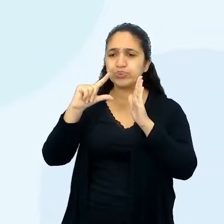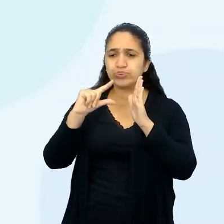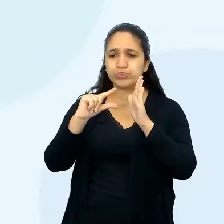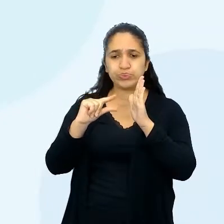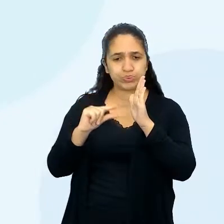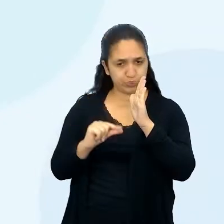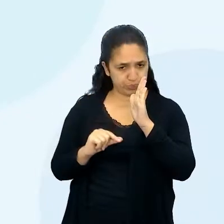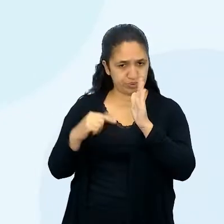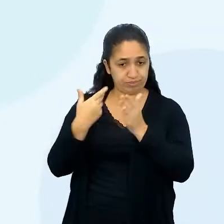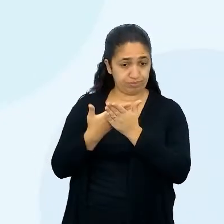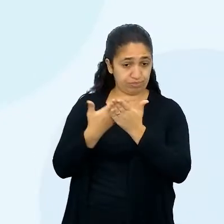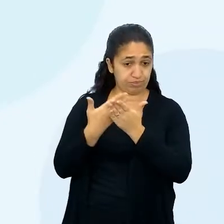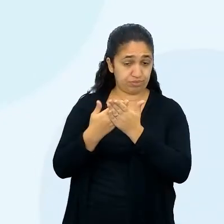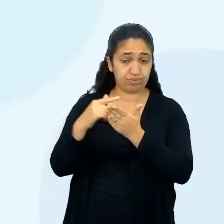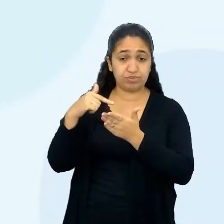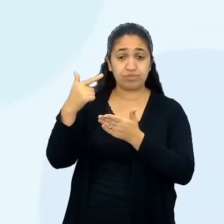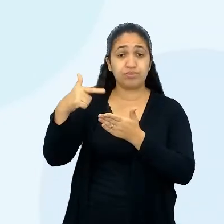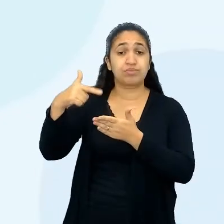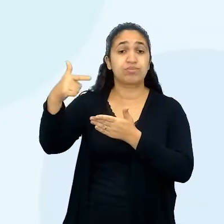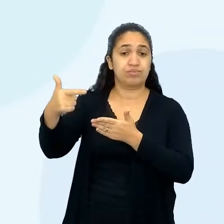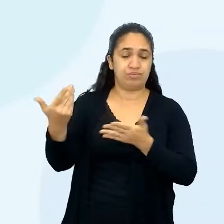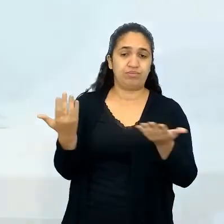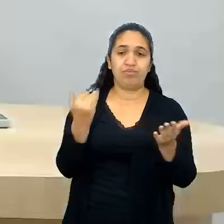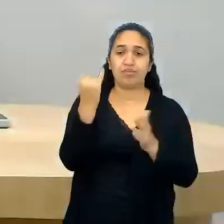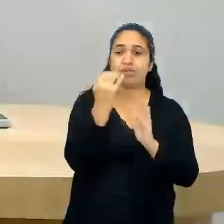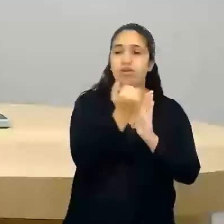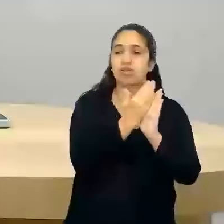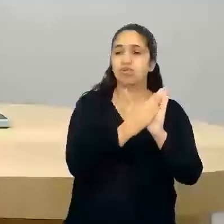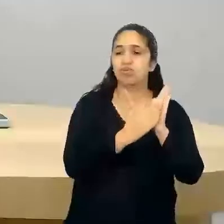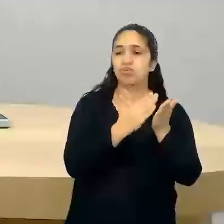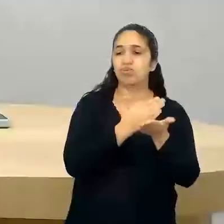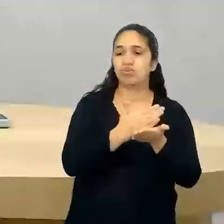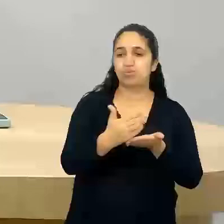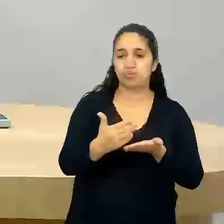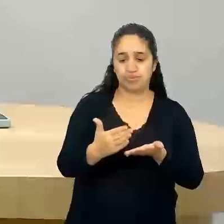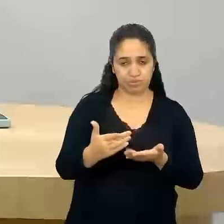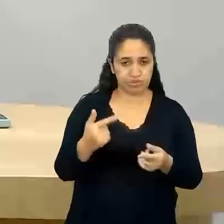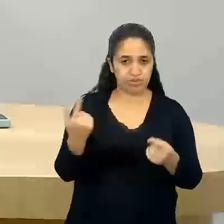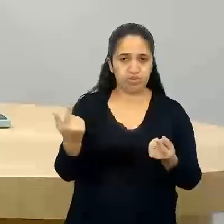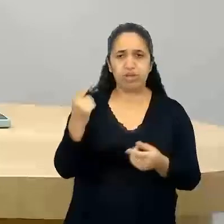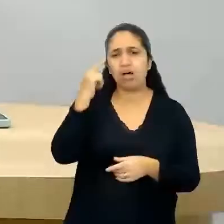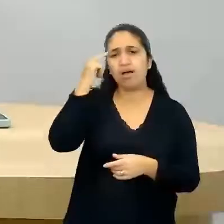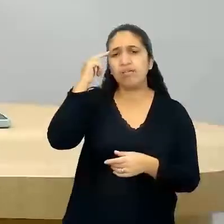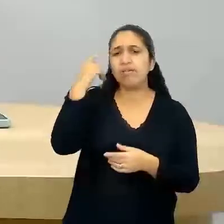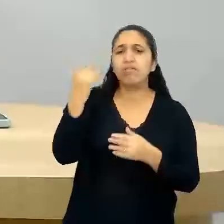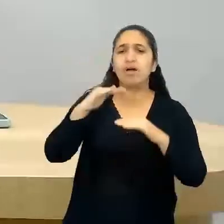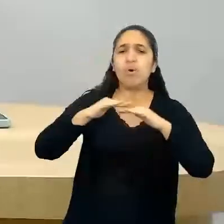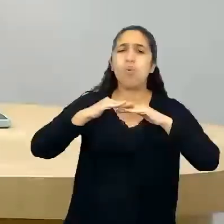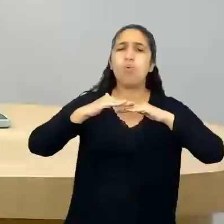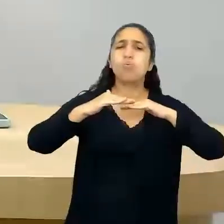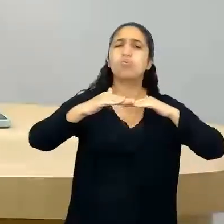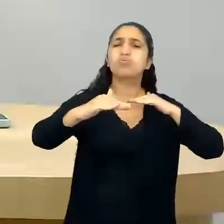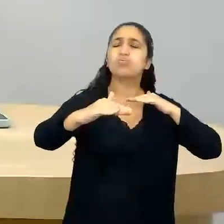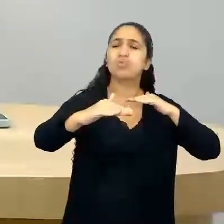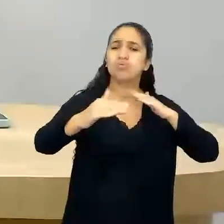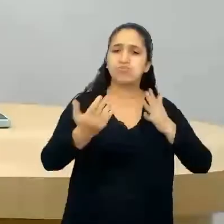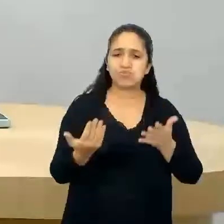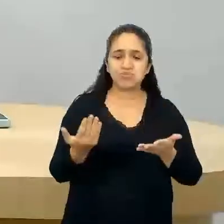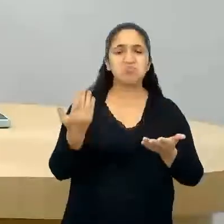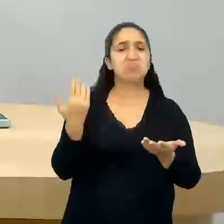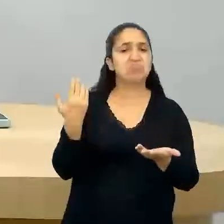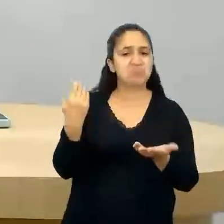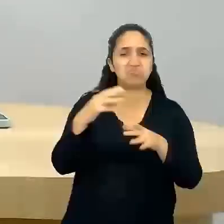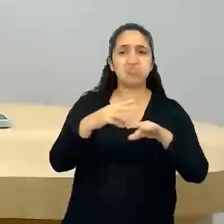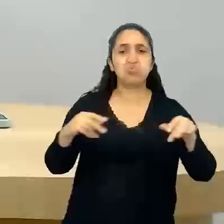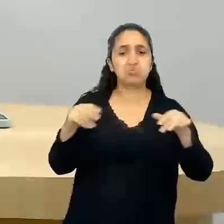nas próximas telas, nessa introdução aí, para a gente ter, né, uma noção do que é o horizonte do solo, né? Então nada mais